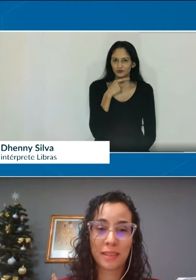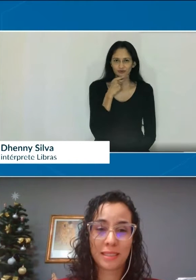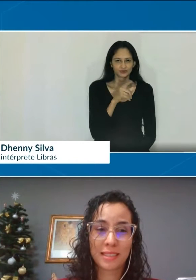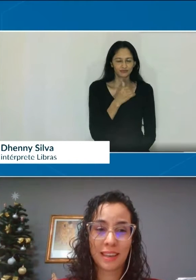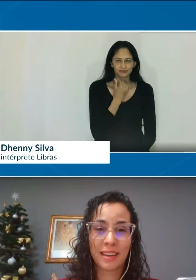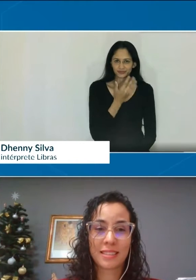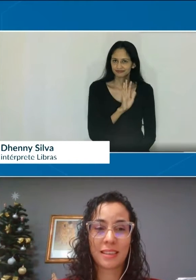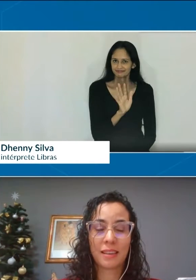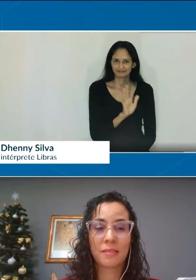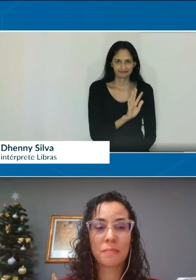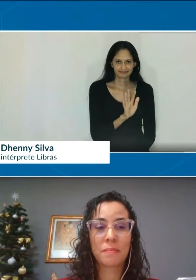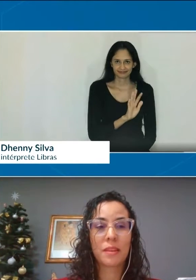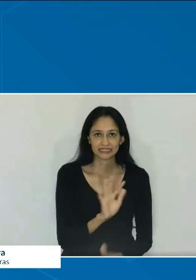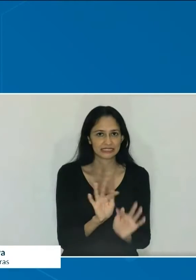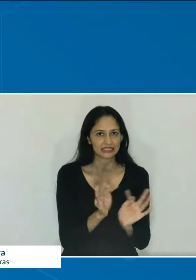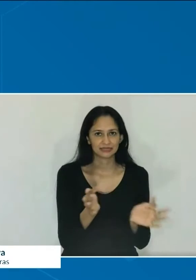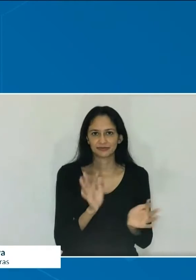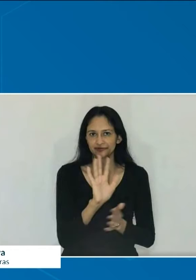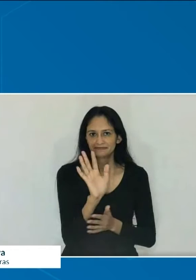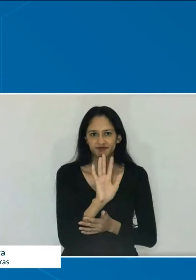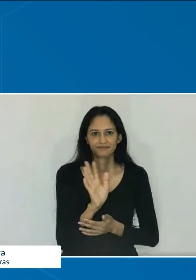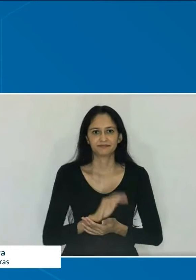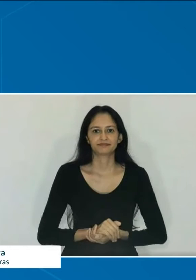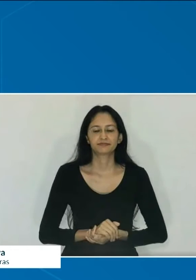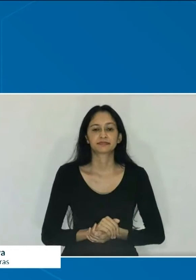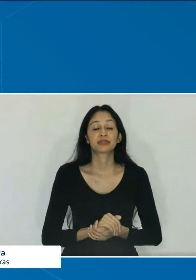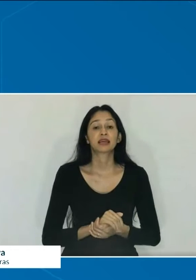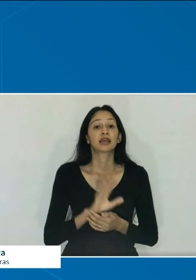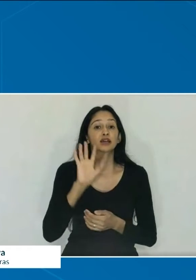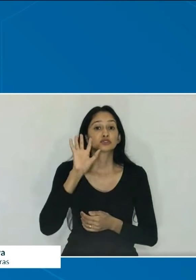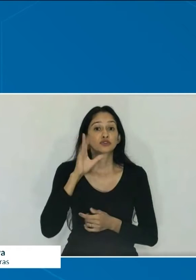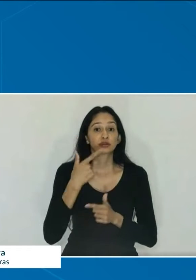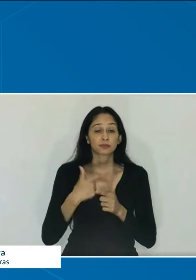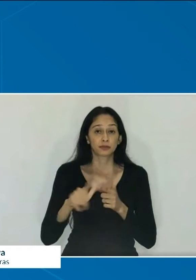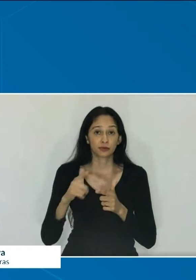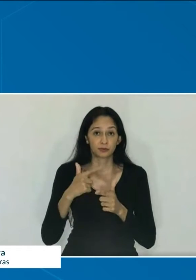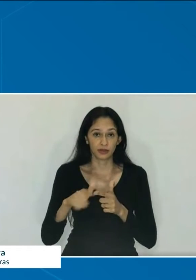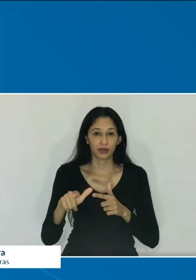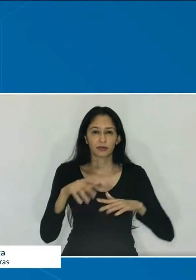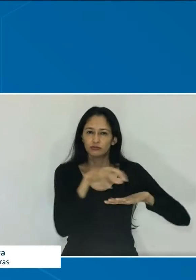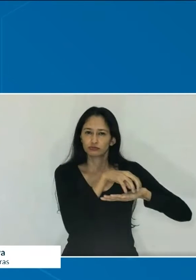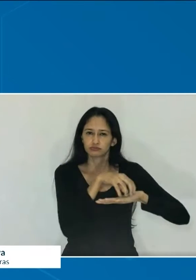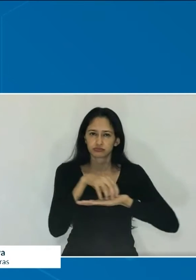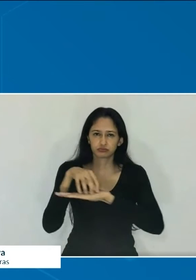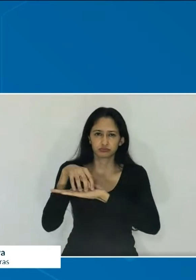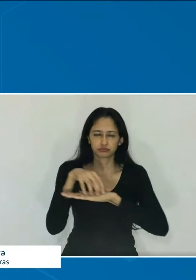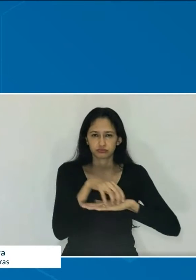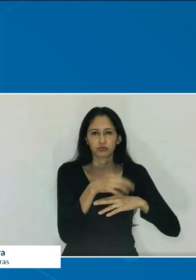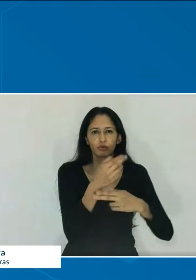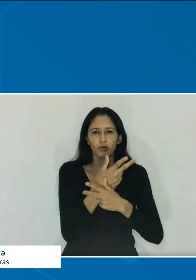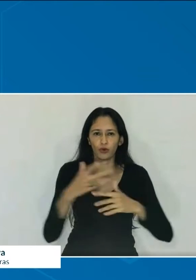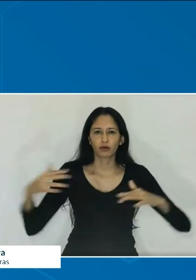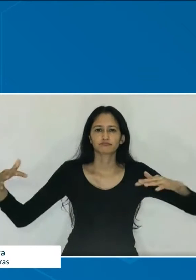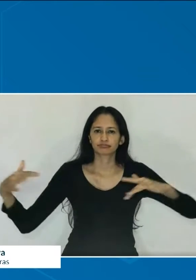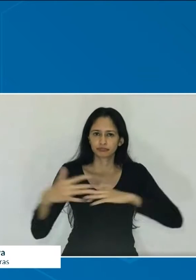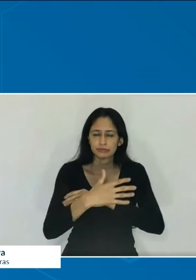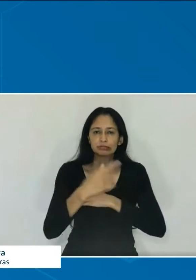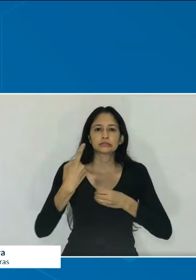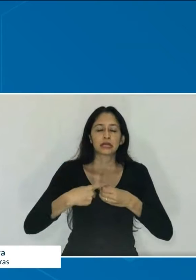tão simples assim. Não, para resolver o problema do nosso transporte, a gente tem que